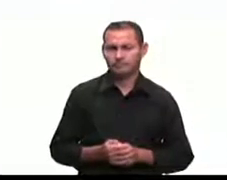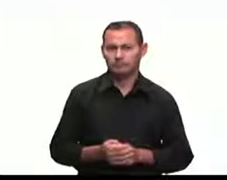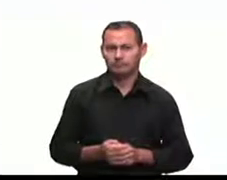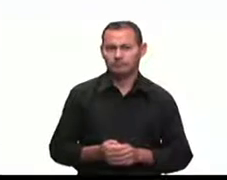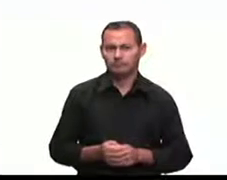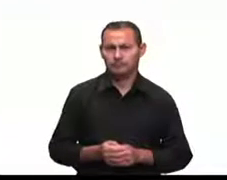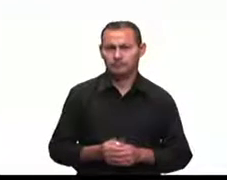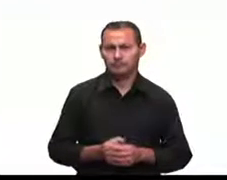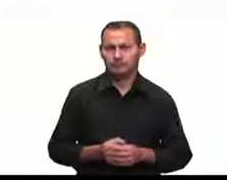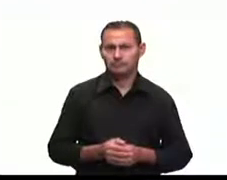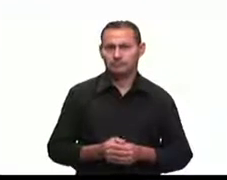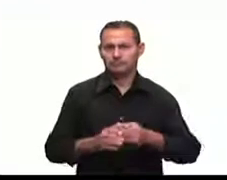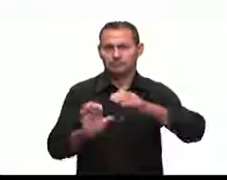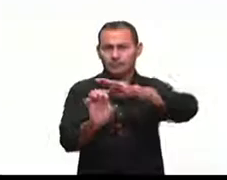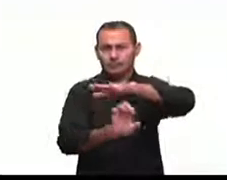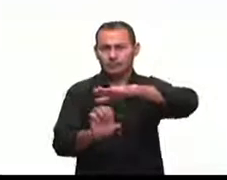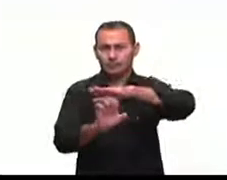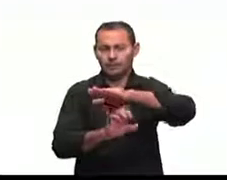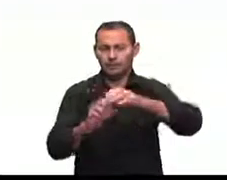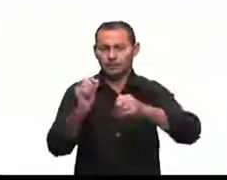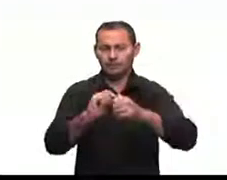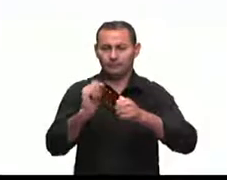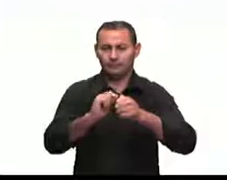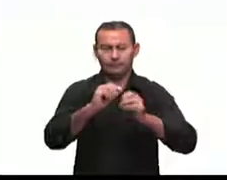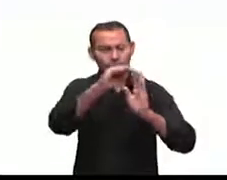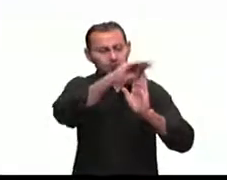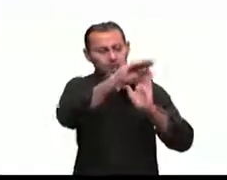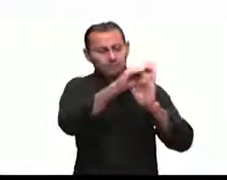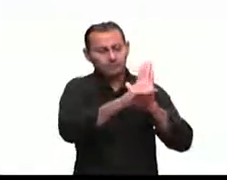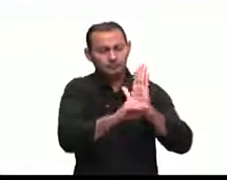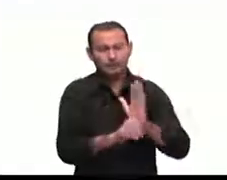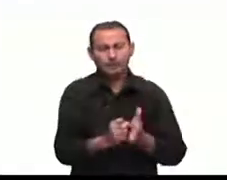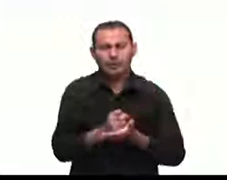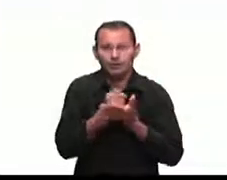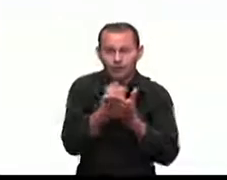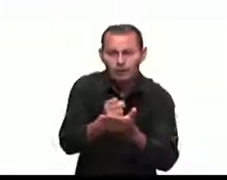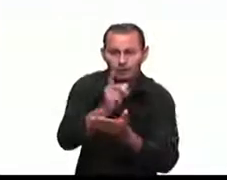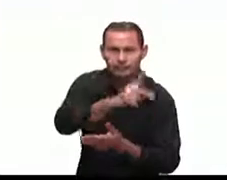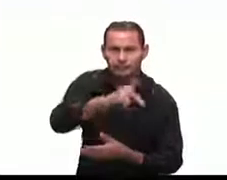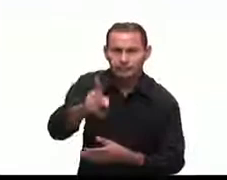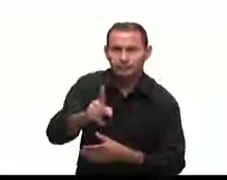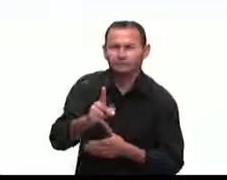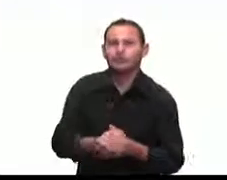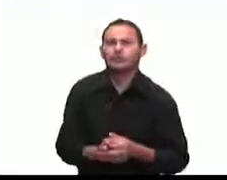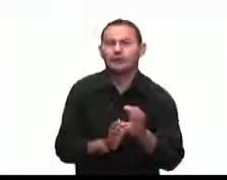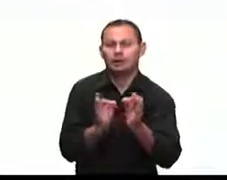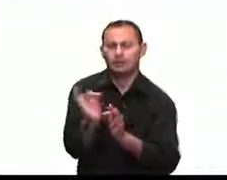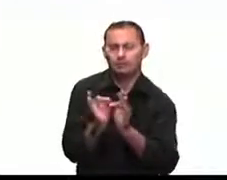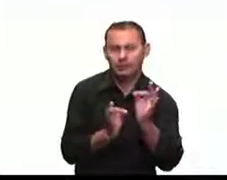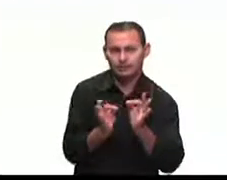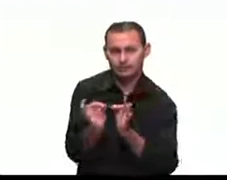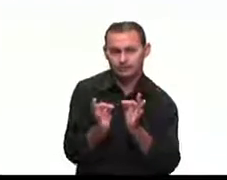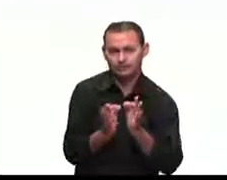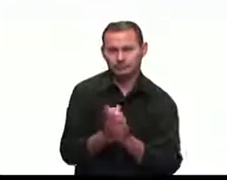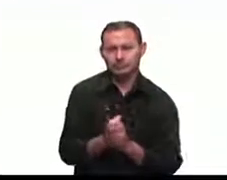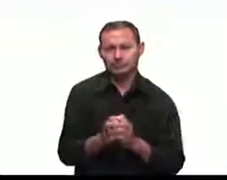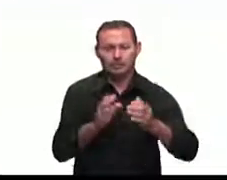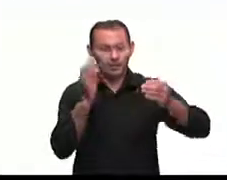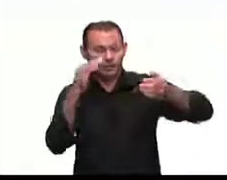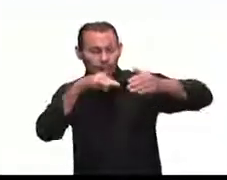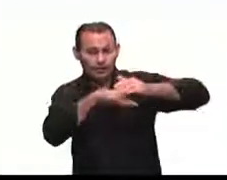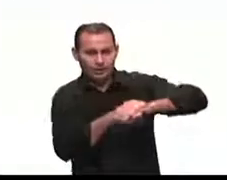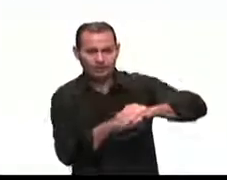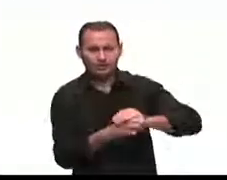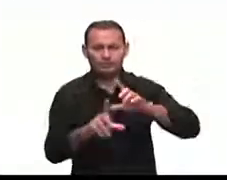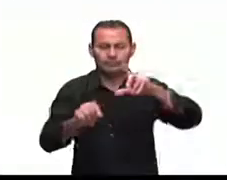aonde uma empresa desenvolveu um programa que auxilia professores a elaborarem,